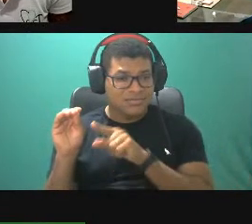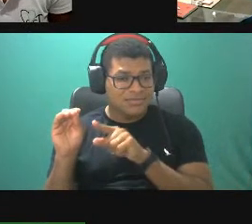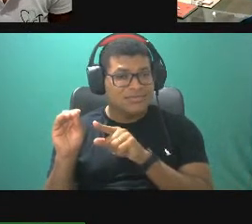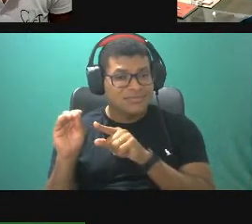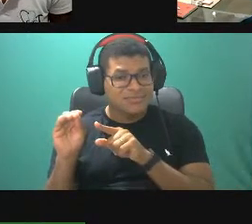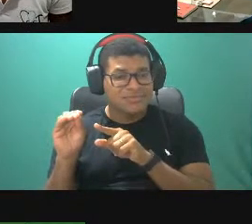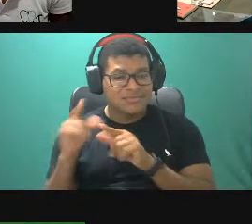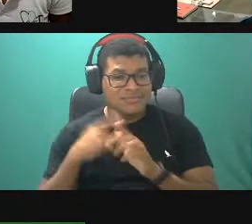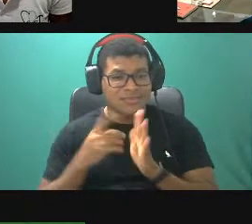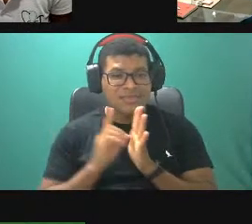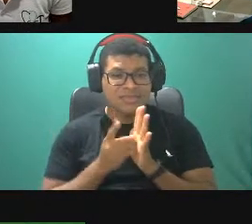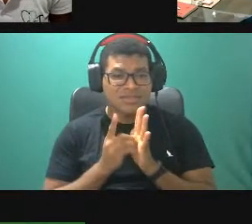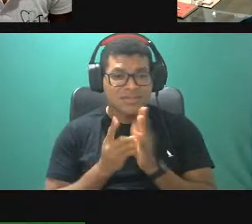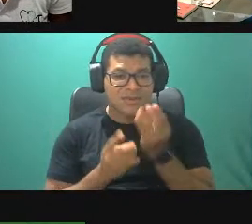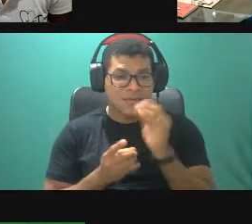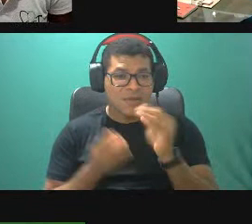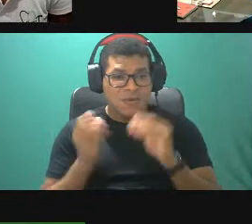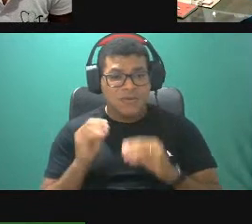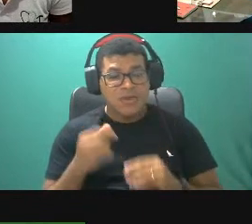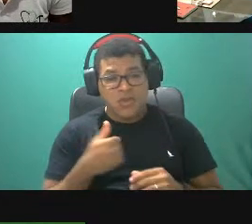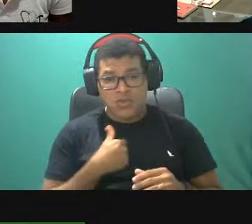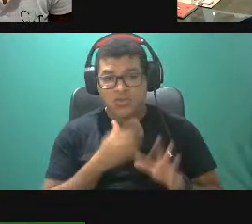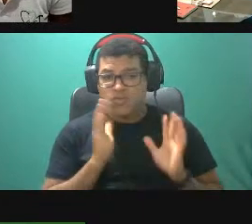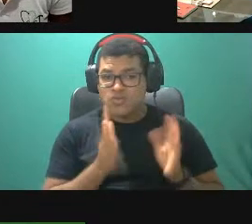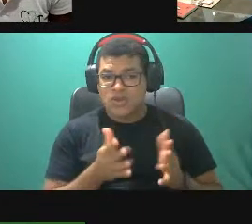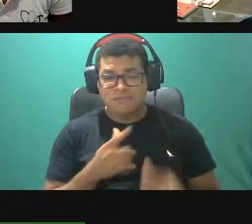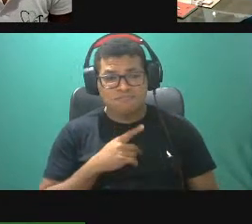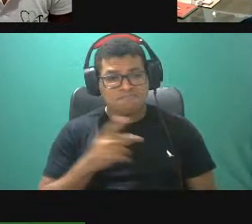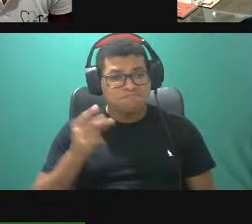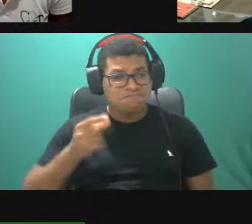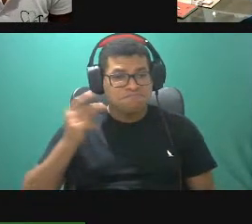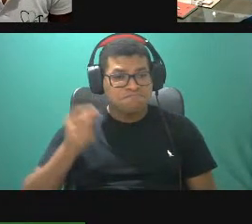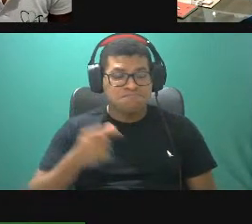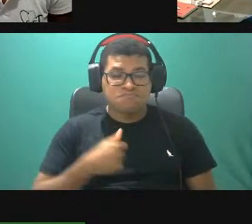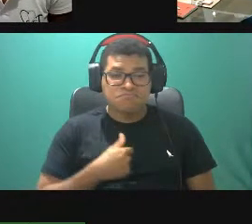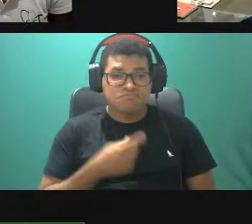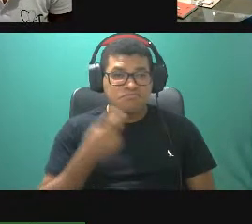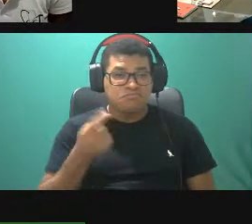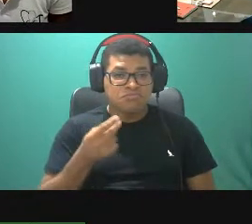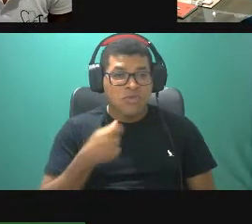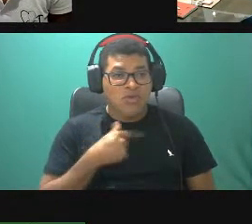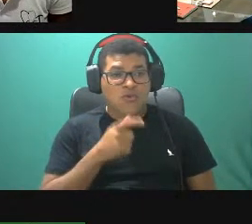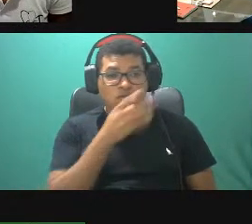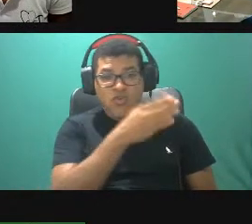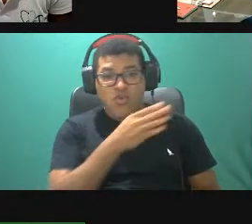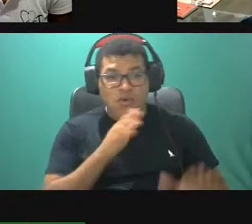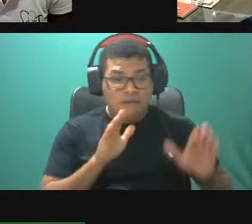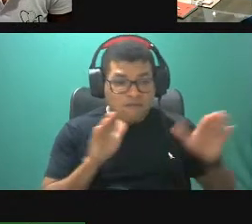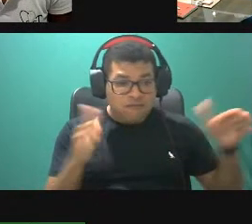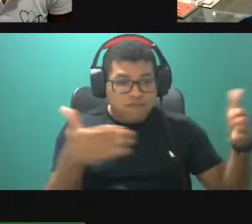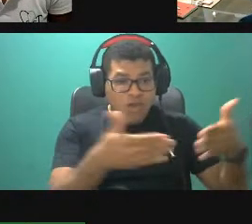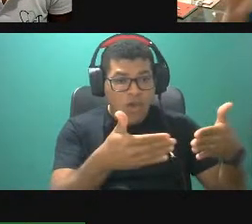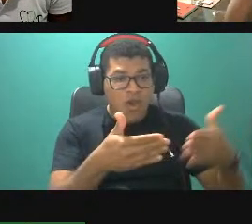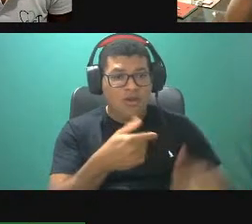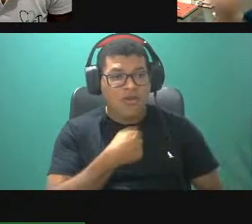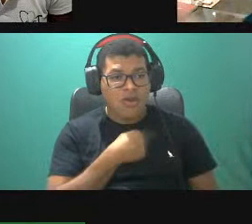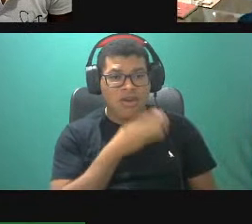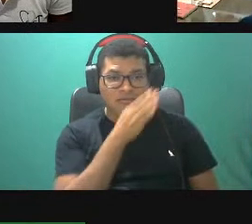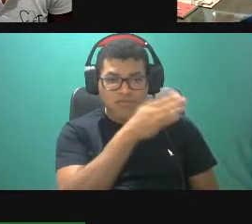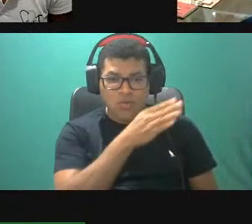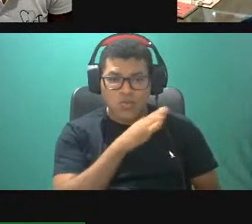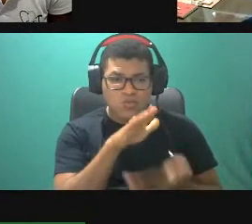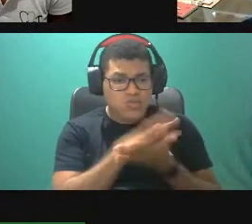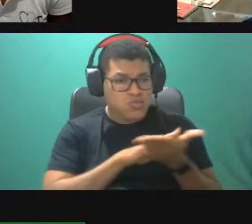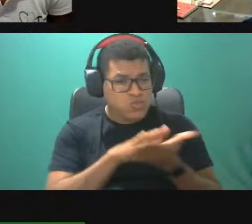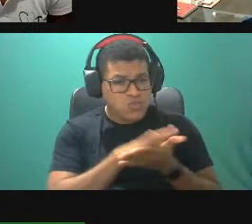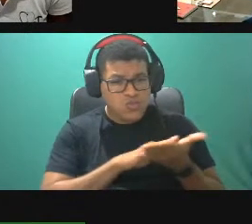forma digital, né? Eu mesmo faz um bom tempo que eu não vou ao fórum para retirar nada, né? Eu consulto tudo desse